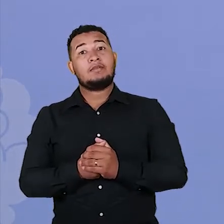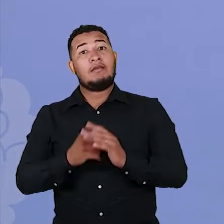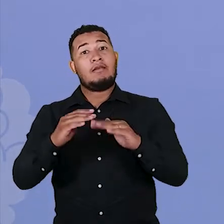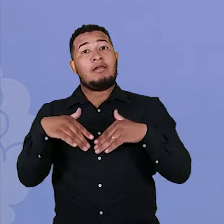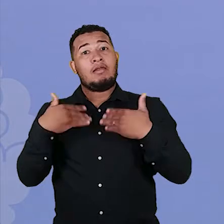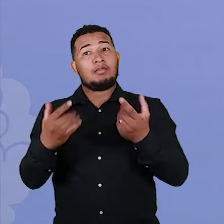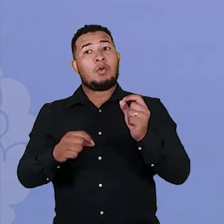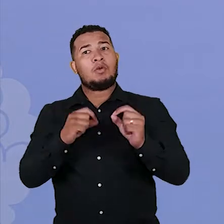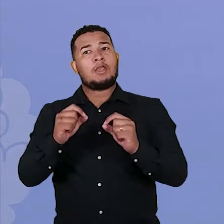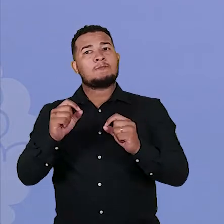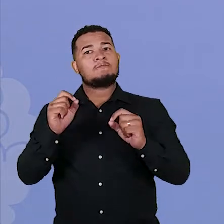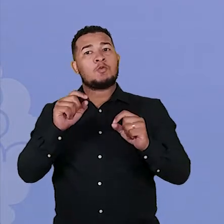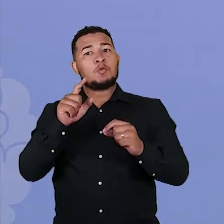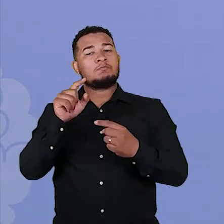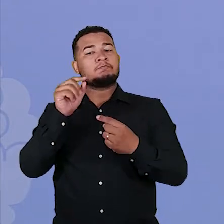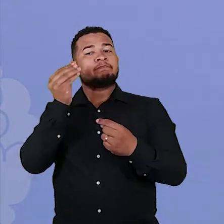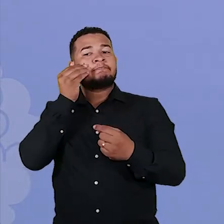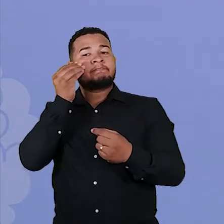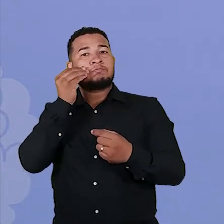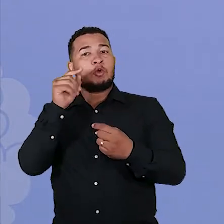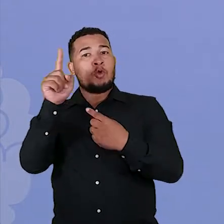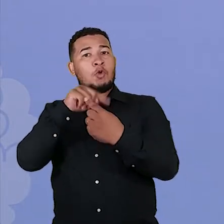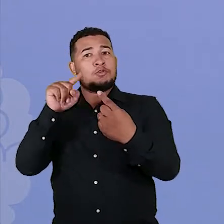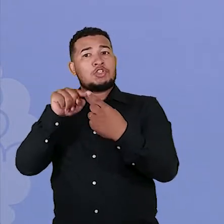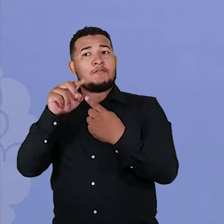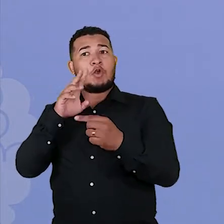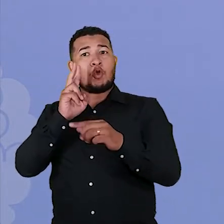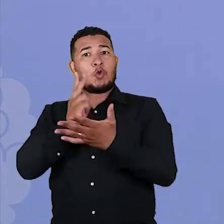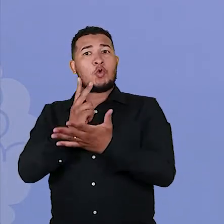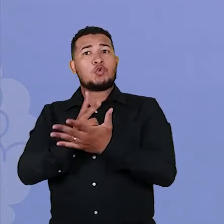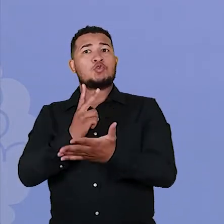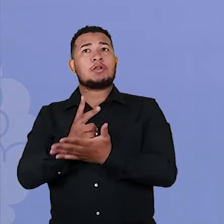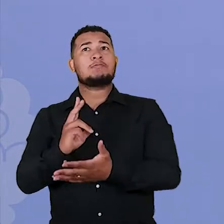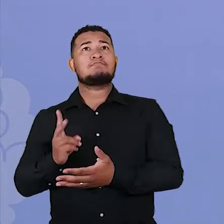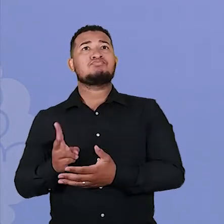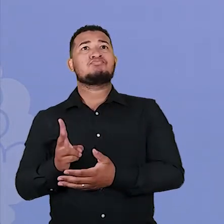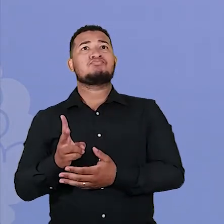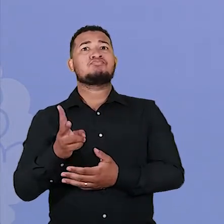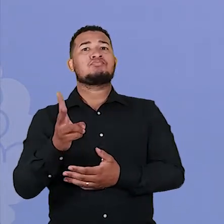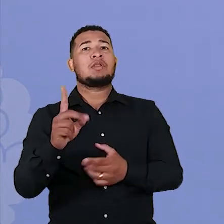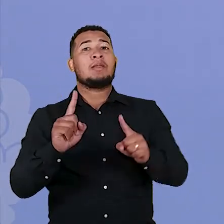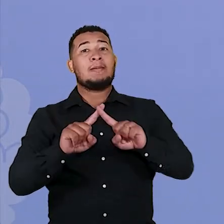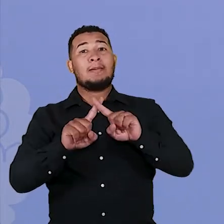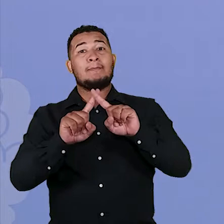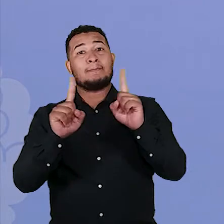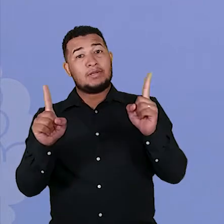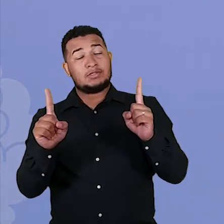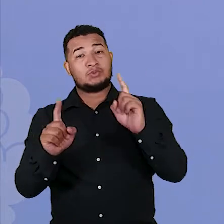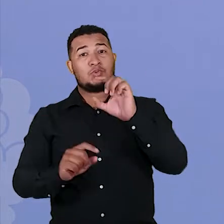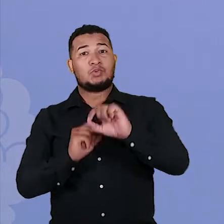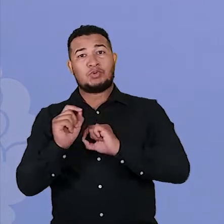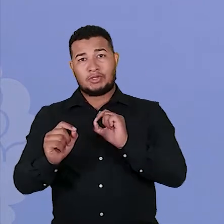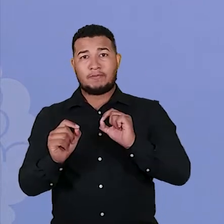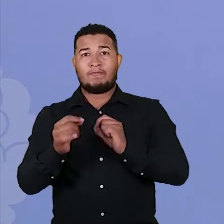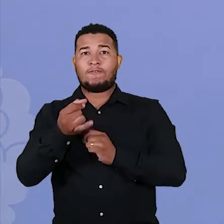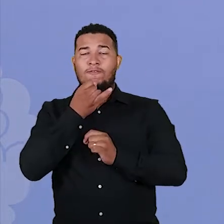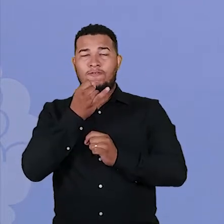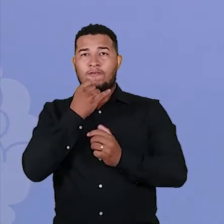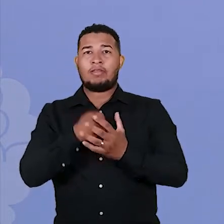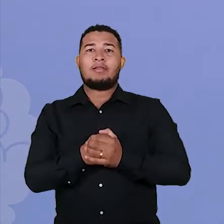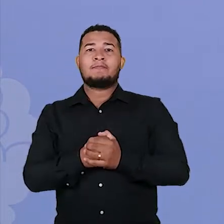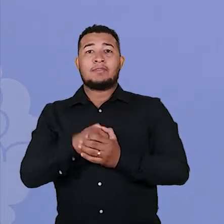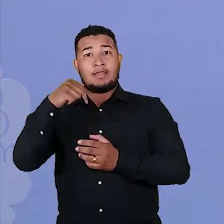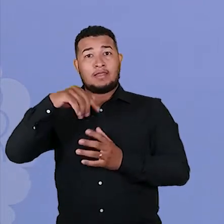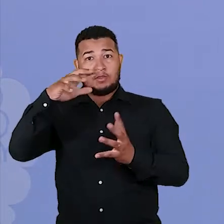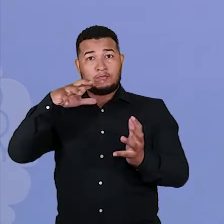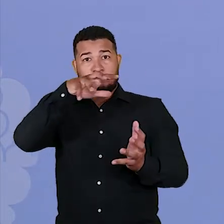Então, a tendência desse objeto é continuar esse movimento eternamente. Só que a gente aqui,